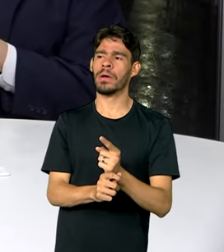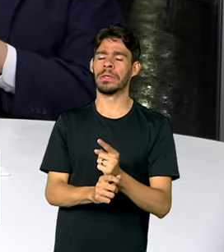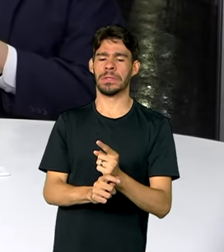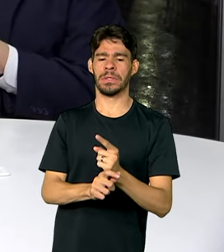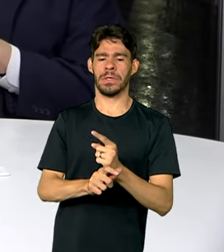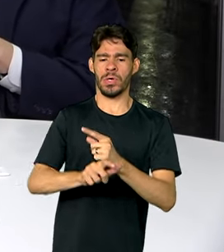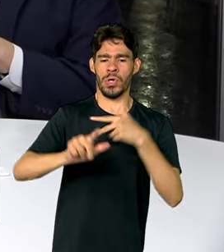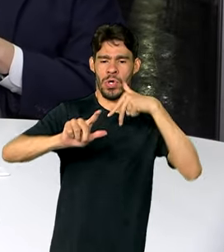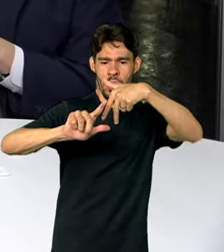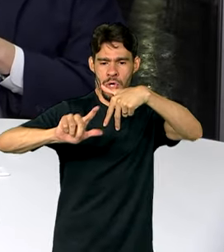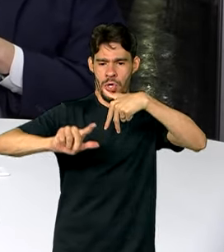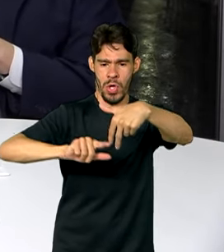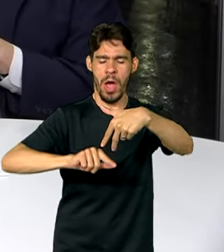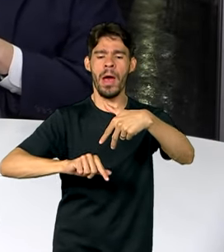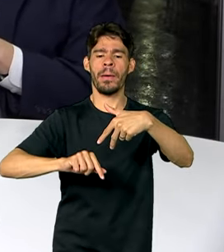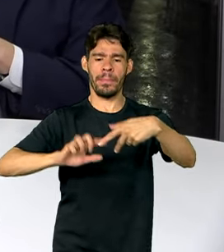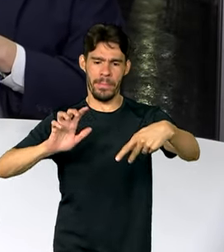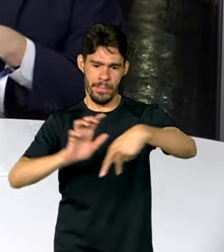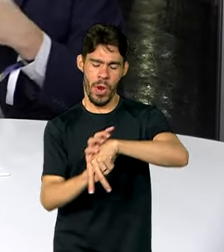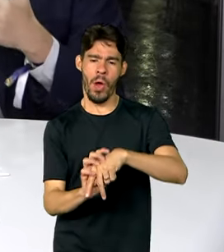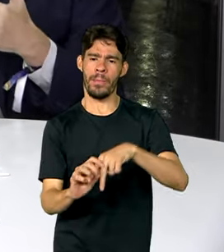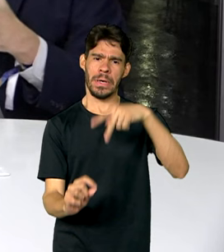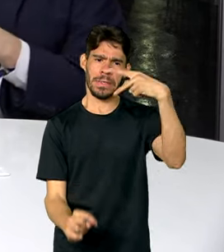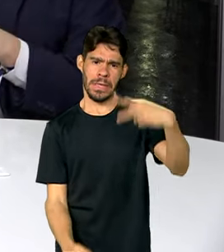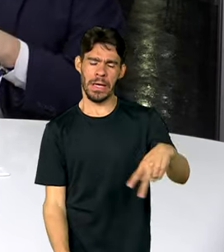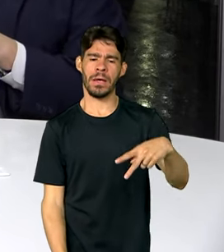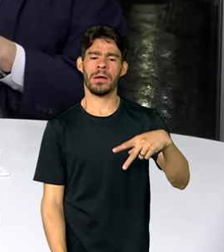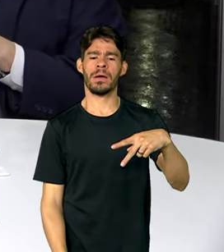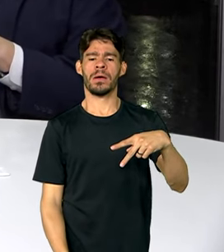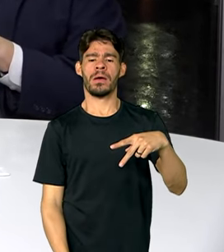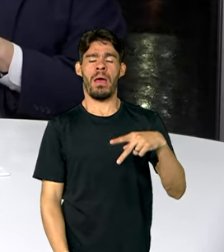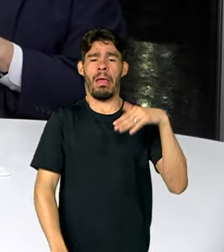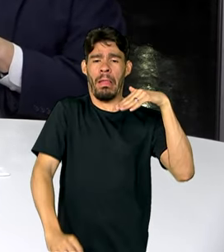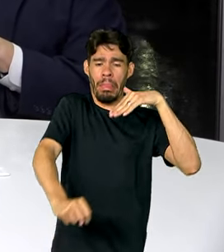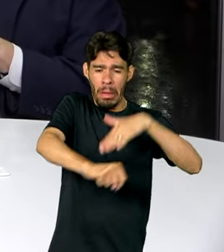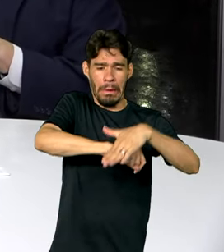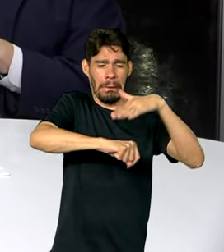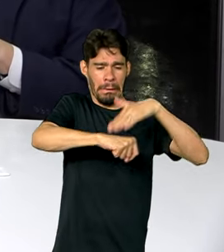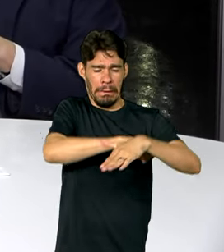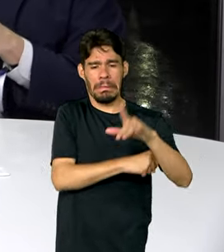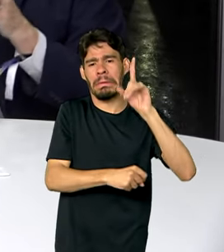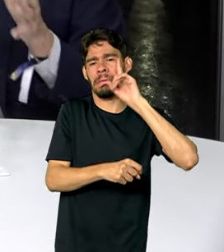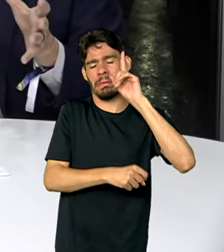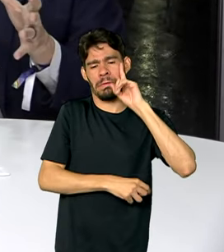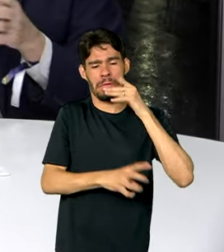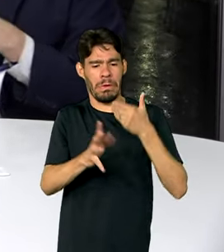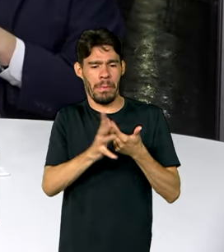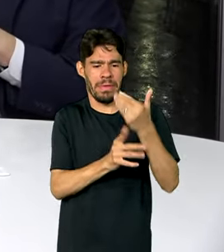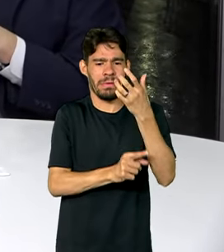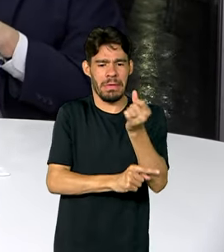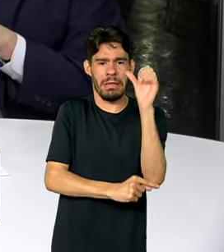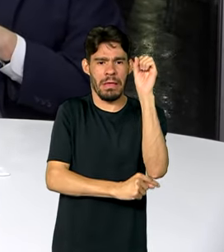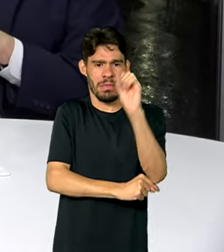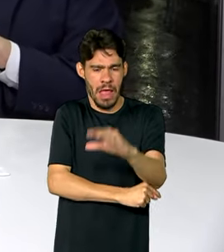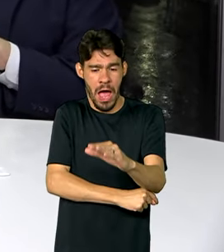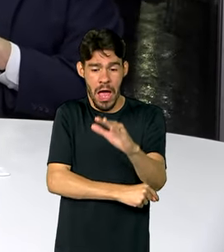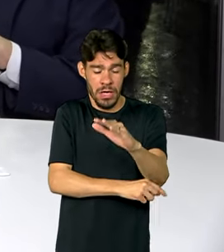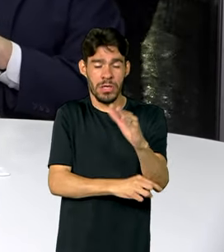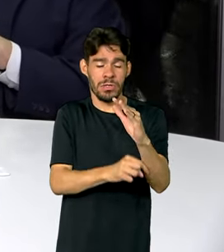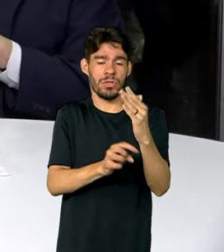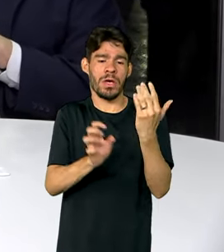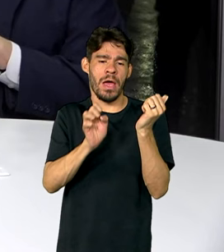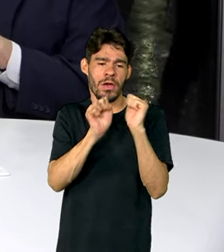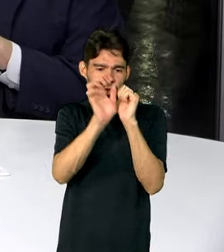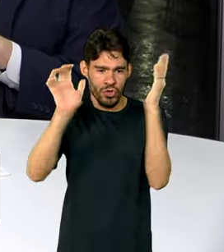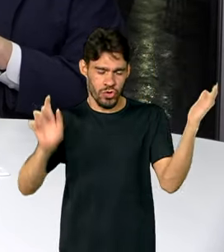influenciadores e comunicadores populares no CRIA, todas as noites, a partir das 18 horas, grandes shows aqui no palco